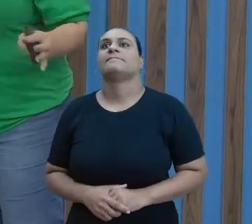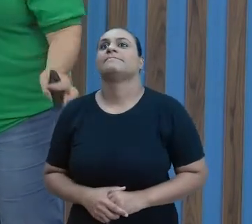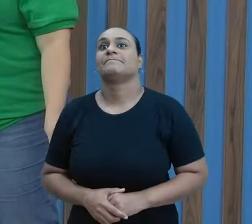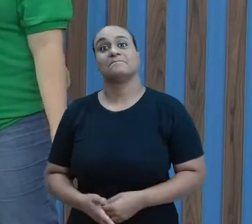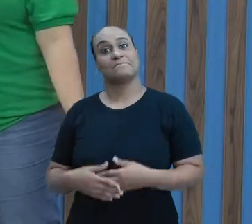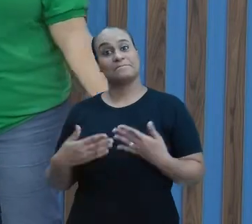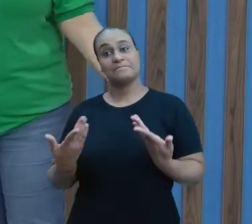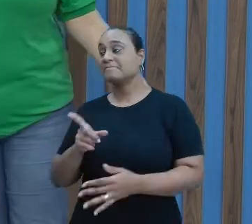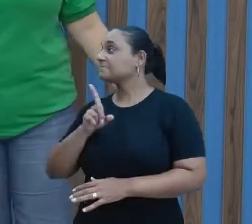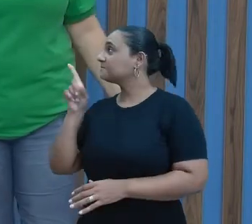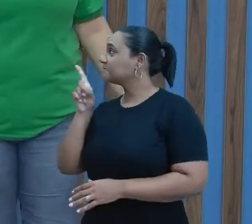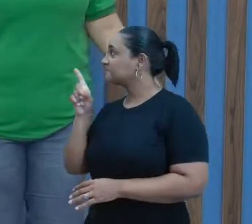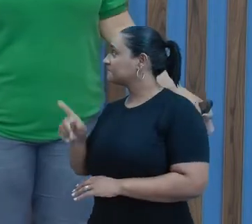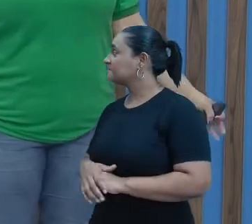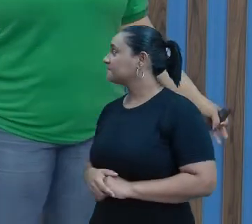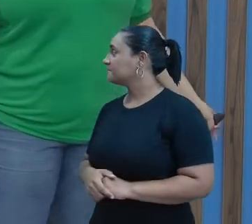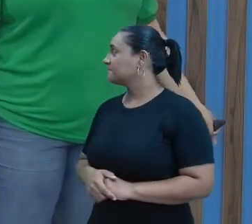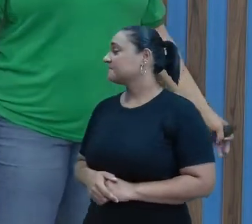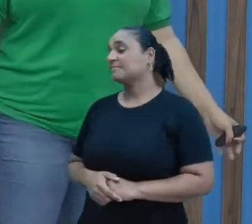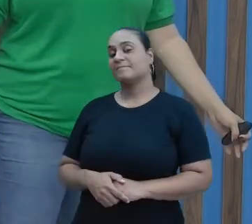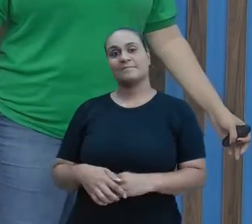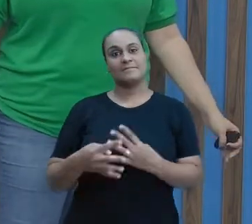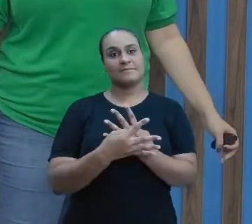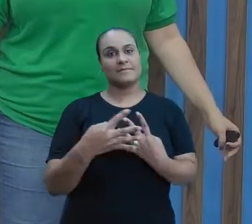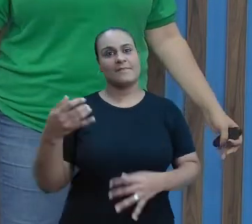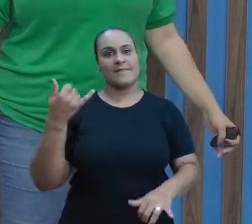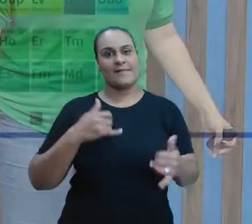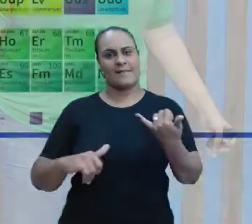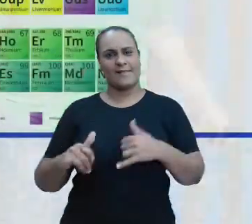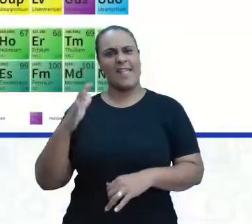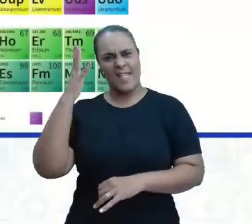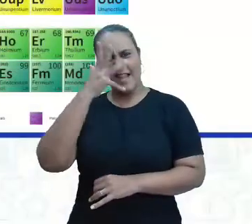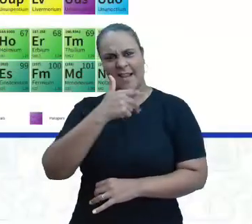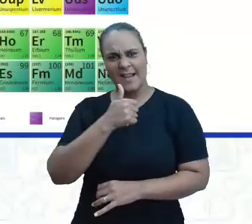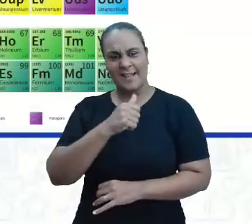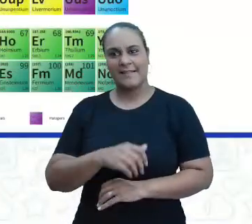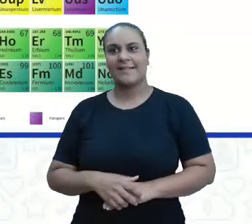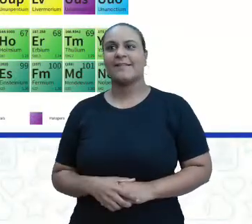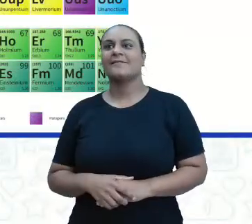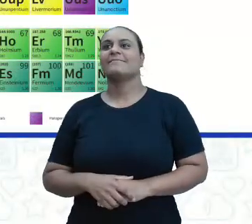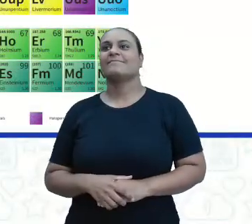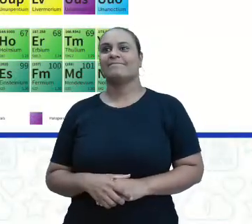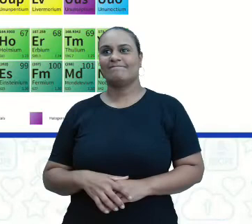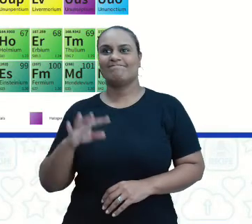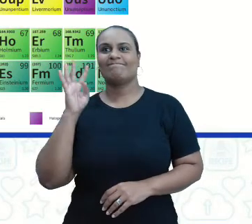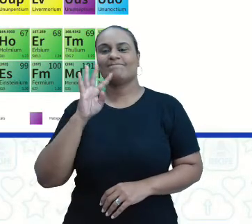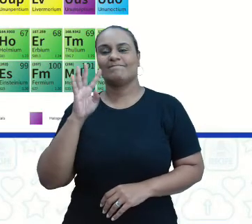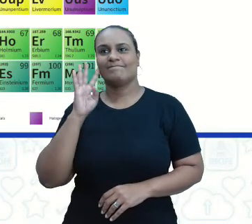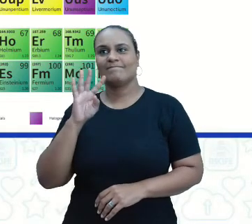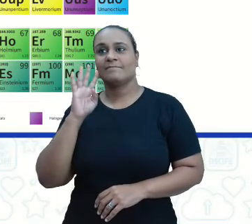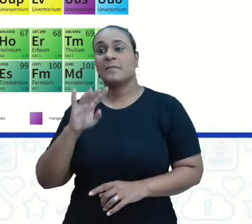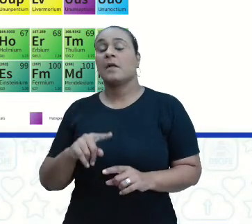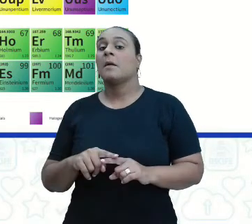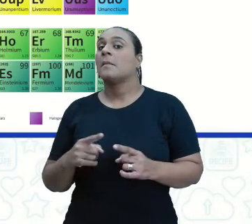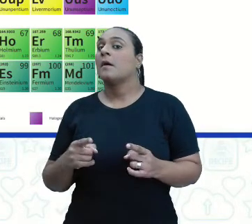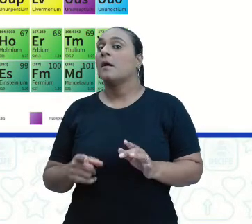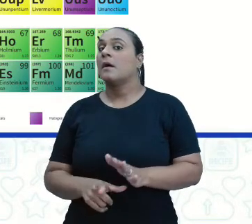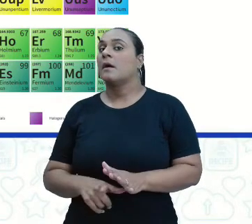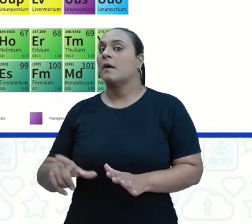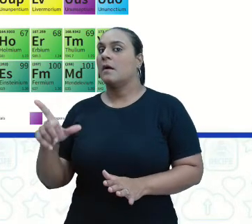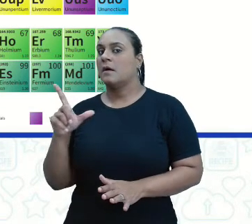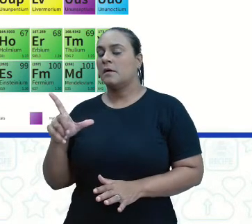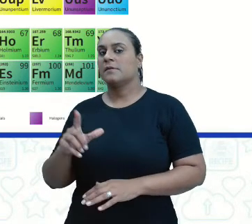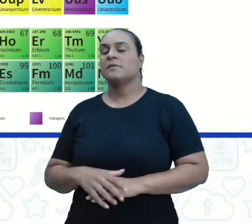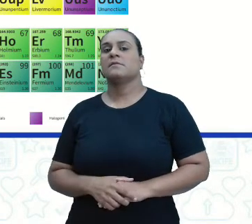Chegamos aqui na tabela periódica, professor. Olha que linda a nossa tabela. Muito legal. Mas antes, Carol, eu